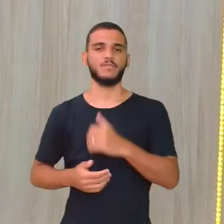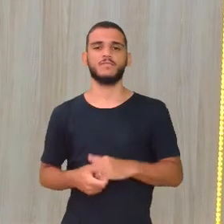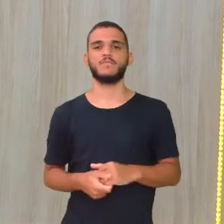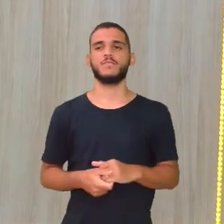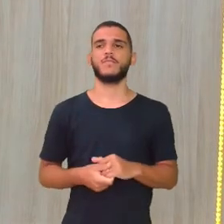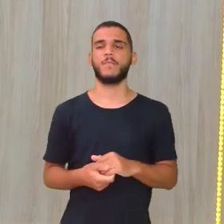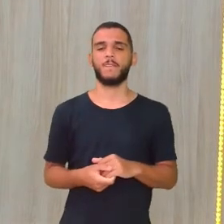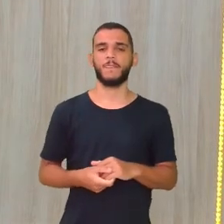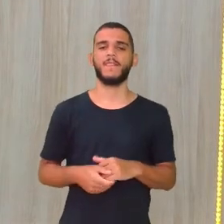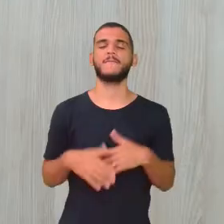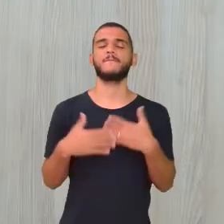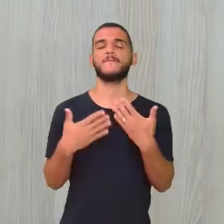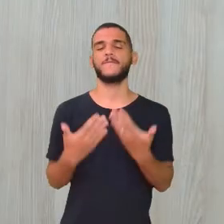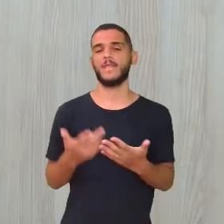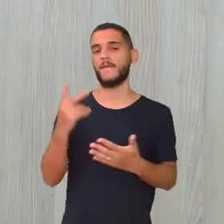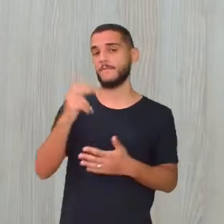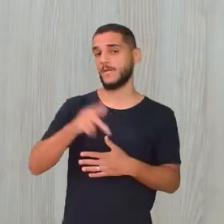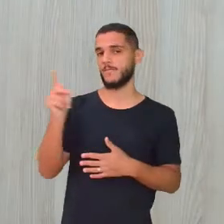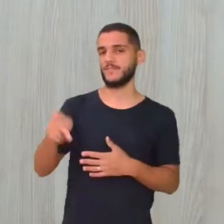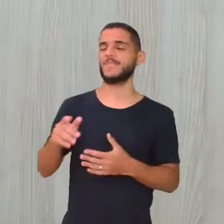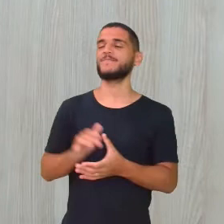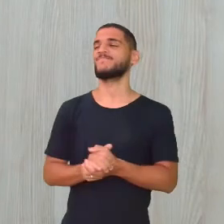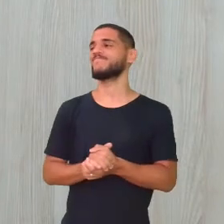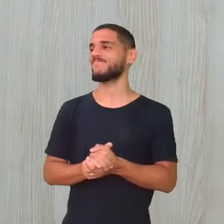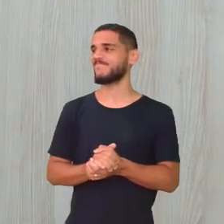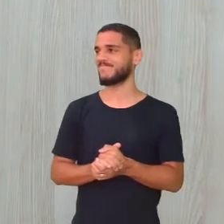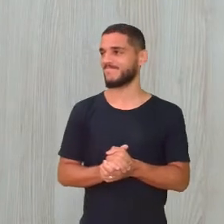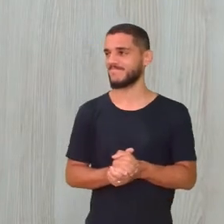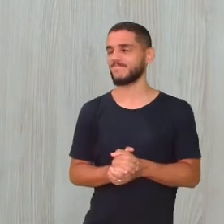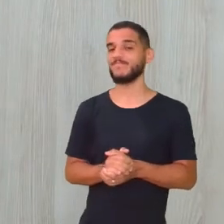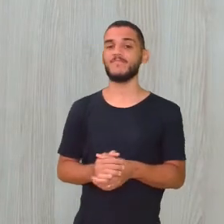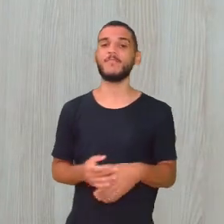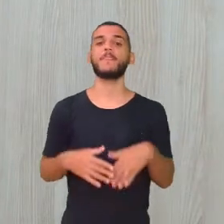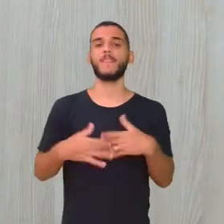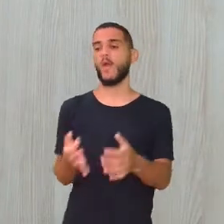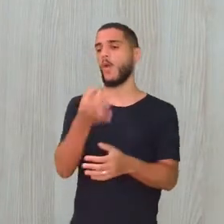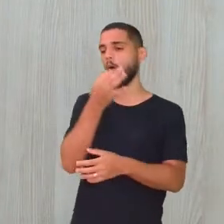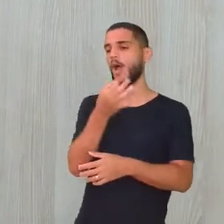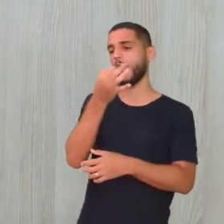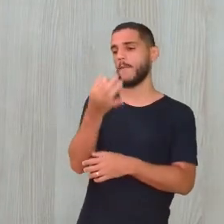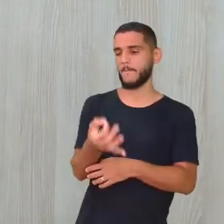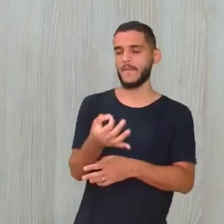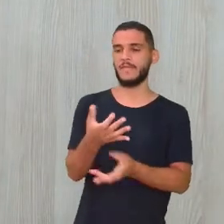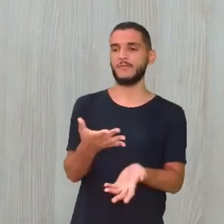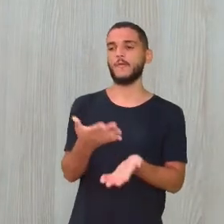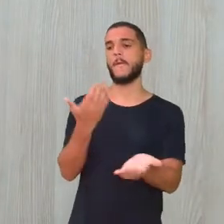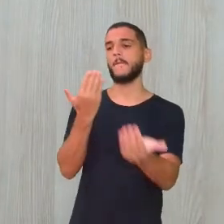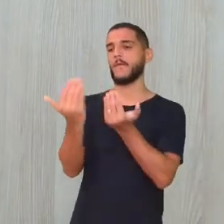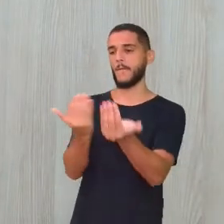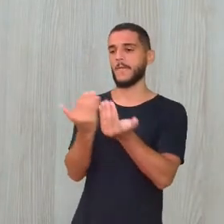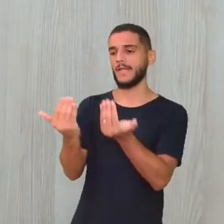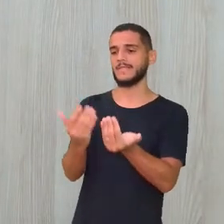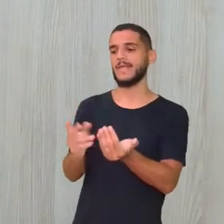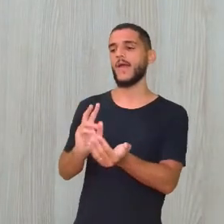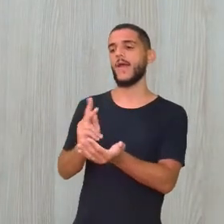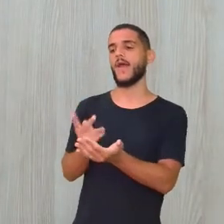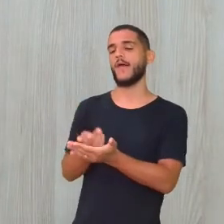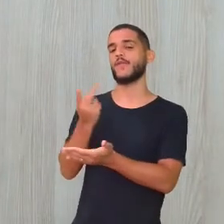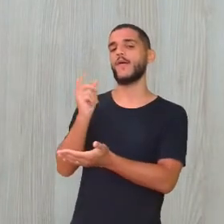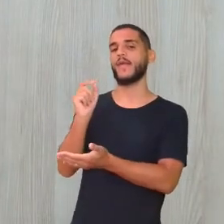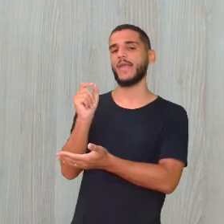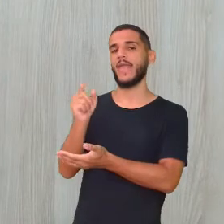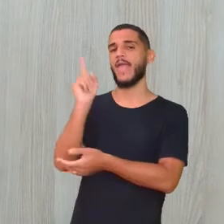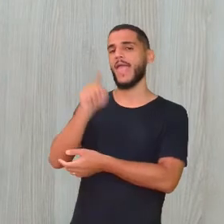se eu puder Claro, sempre aqui, pode. O argumento por comparação acaba sendo até um